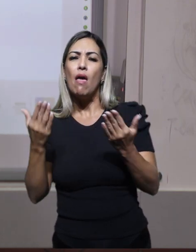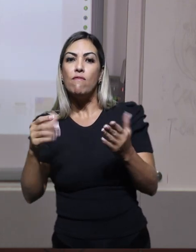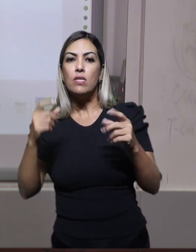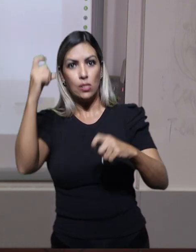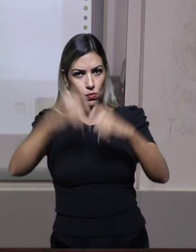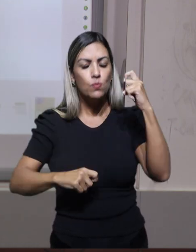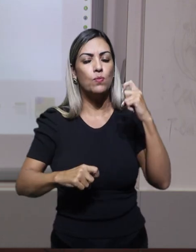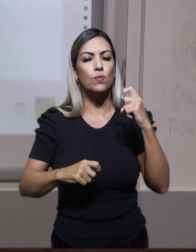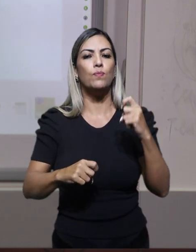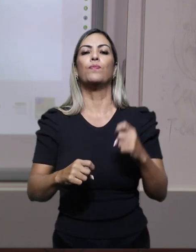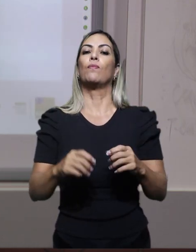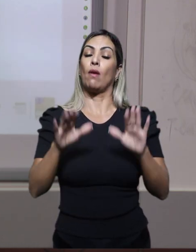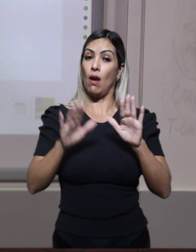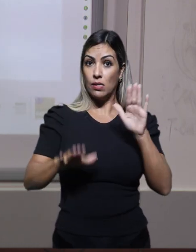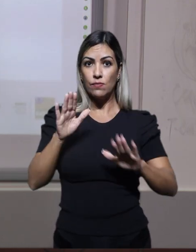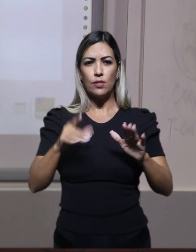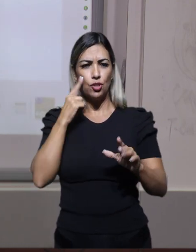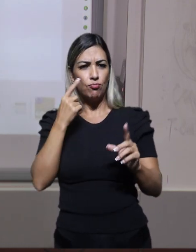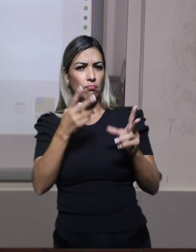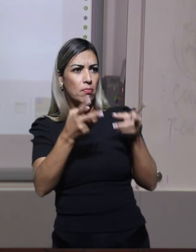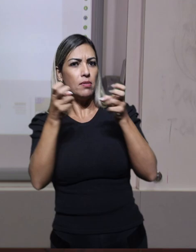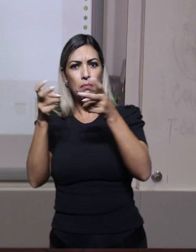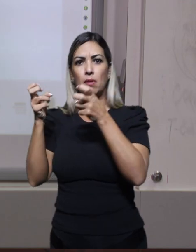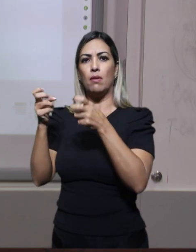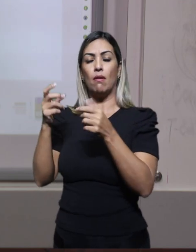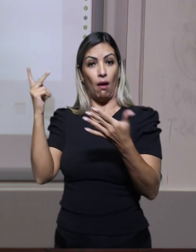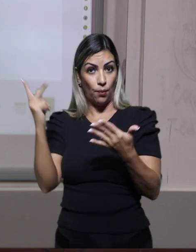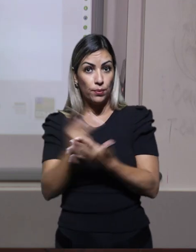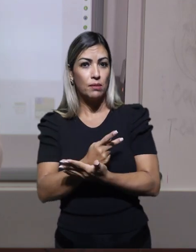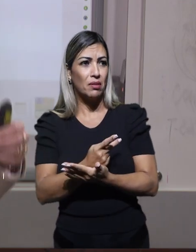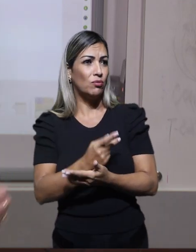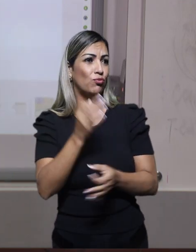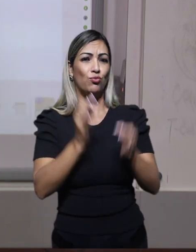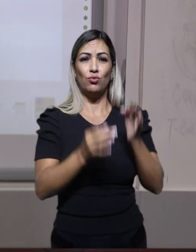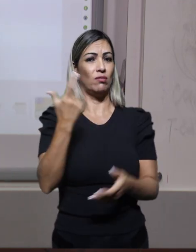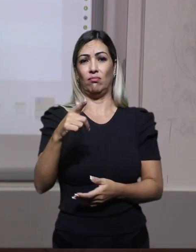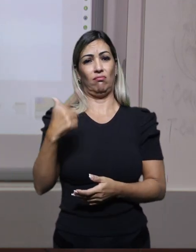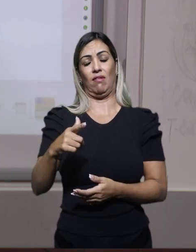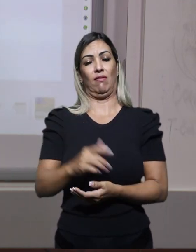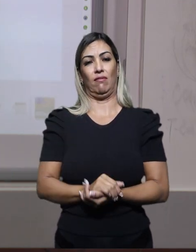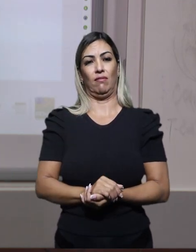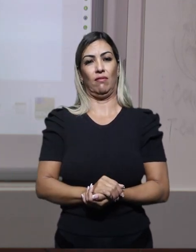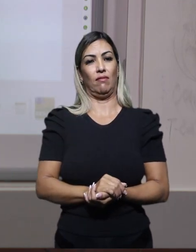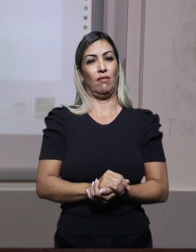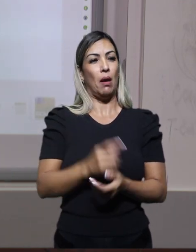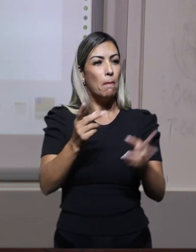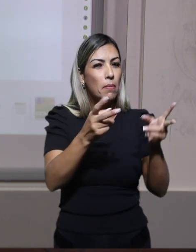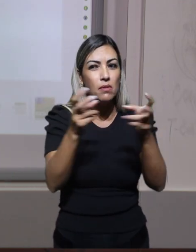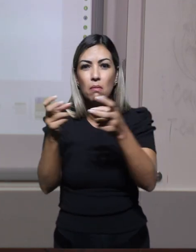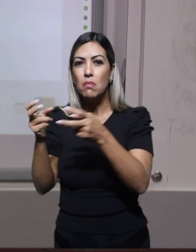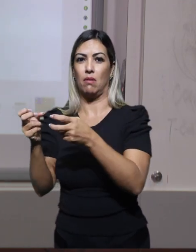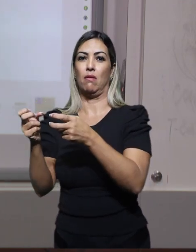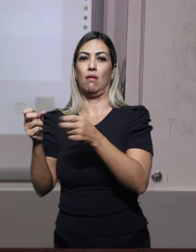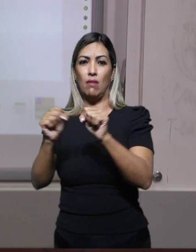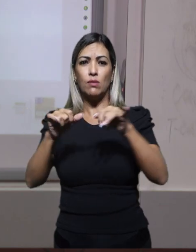de modo que muitas das vezes a gente se deparava com situações injustas no dia a dia dos fóruns. Tudo